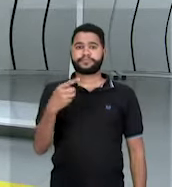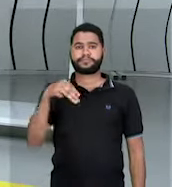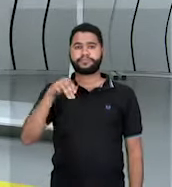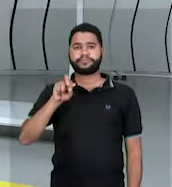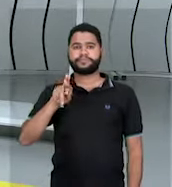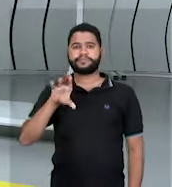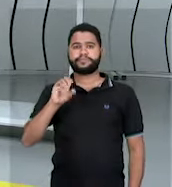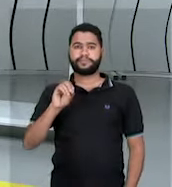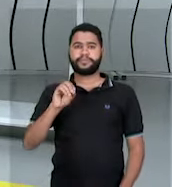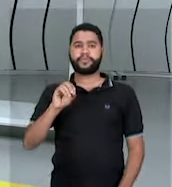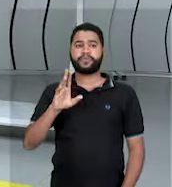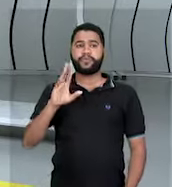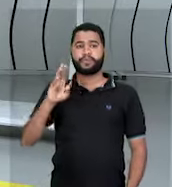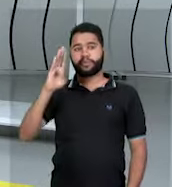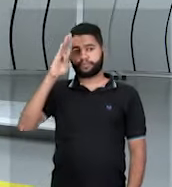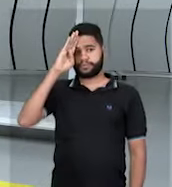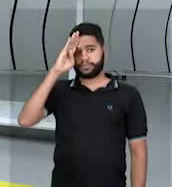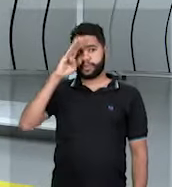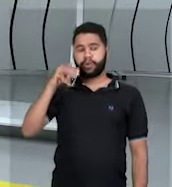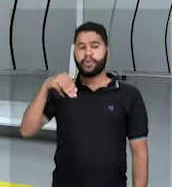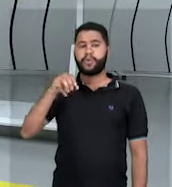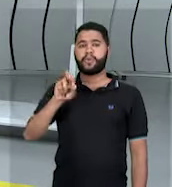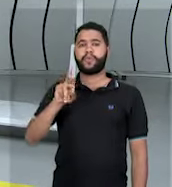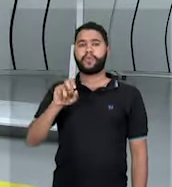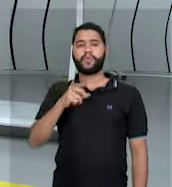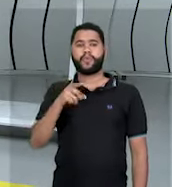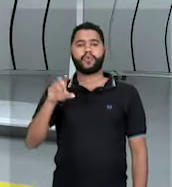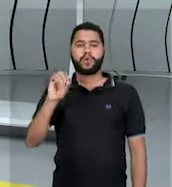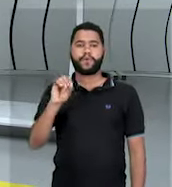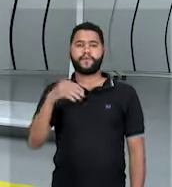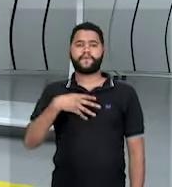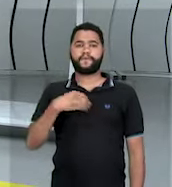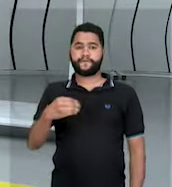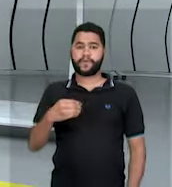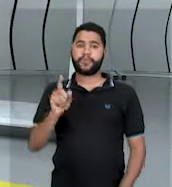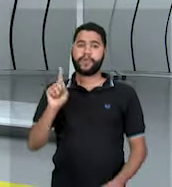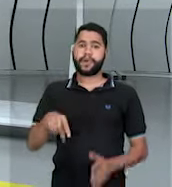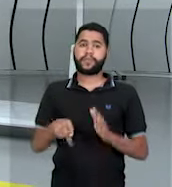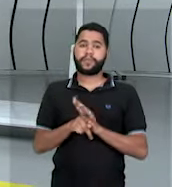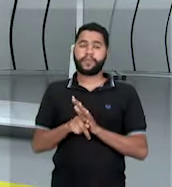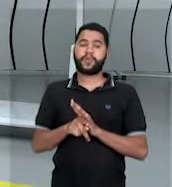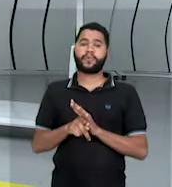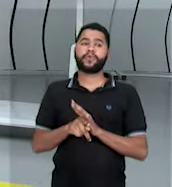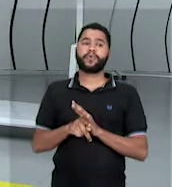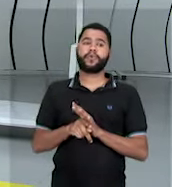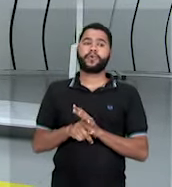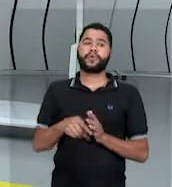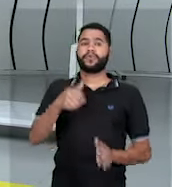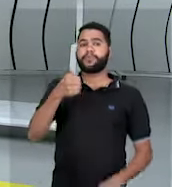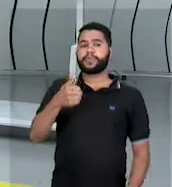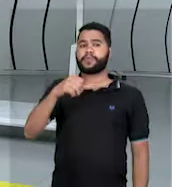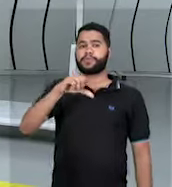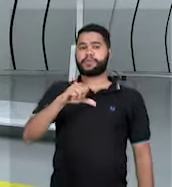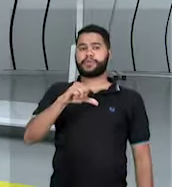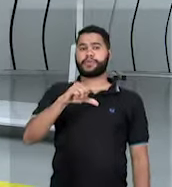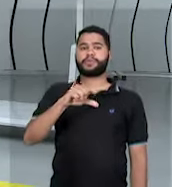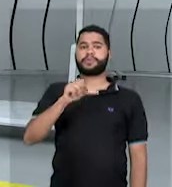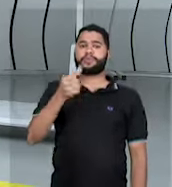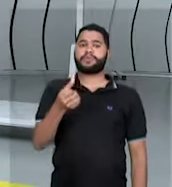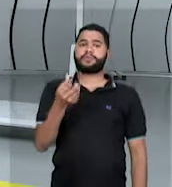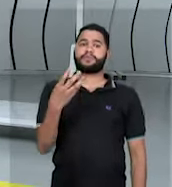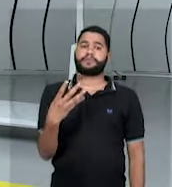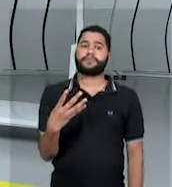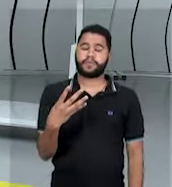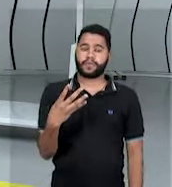sob a liderança do general Olímpio Mourão Filho, dando início, então, no dia 1º de abril de 1964, ao